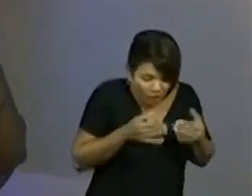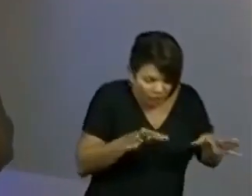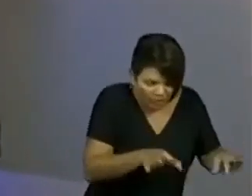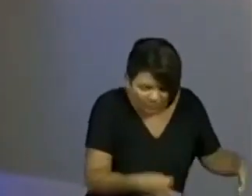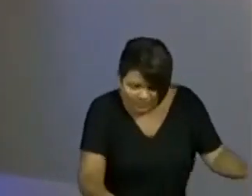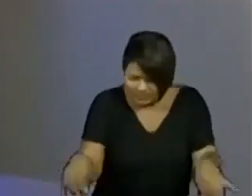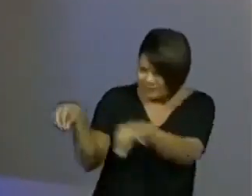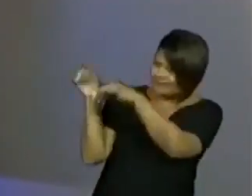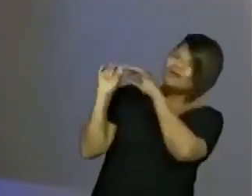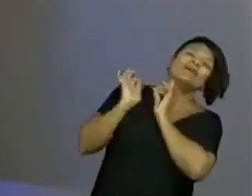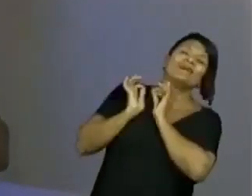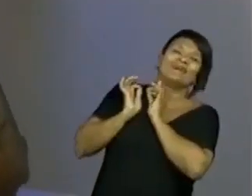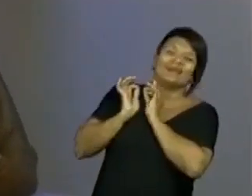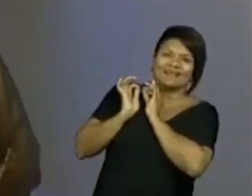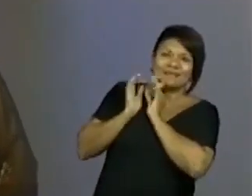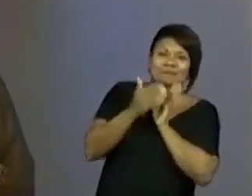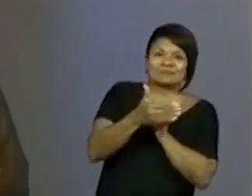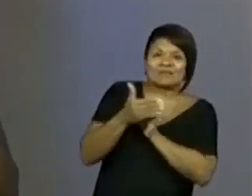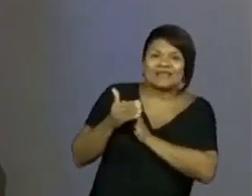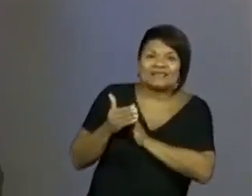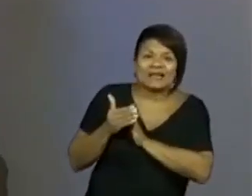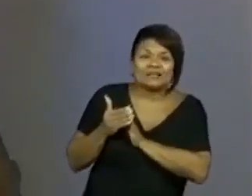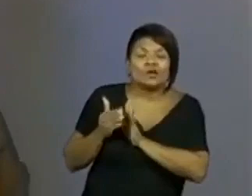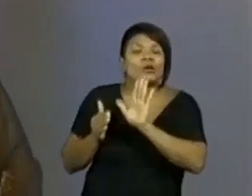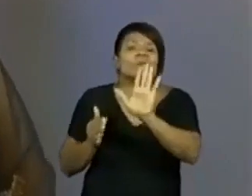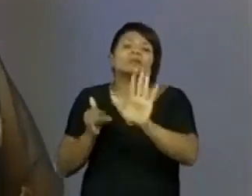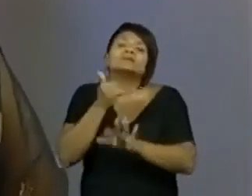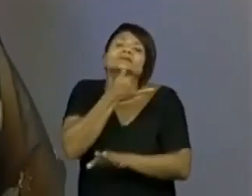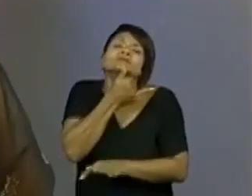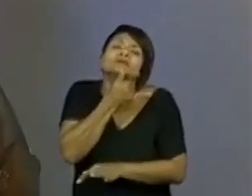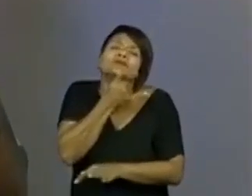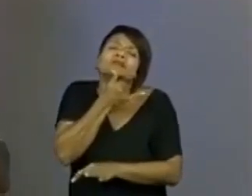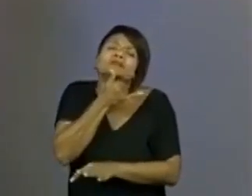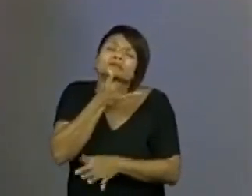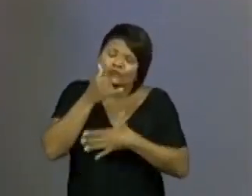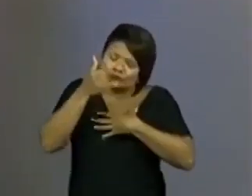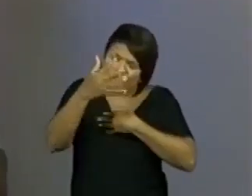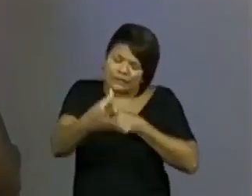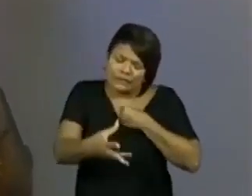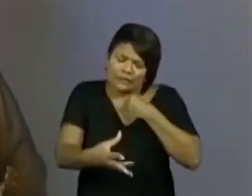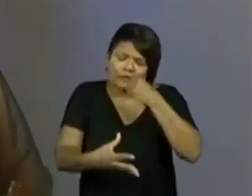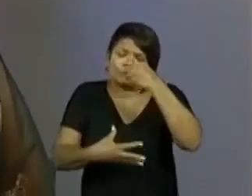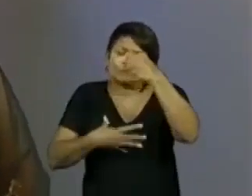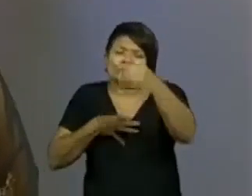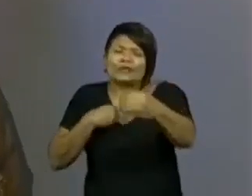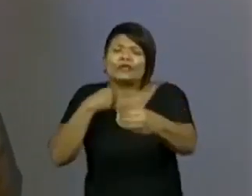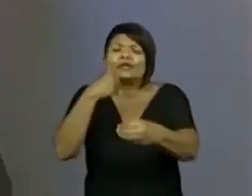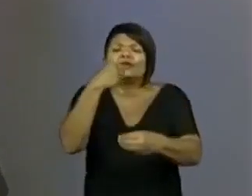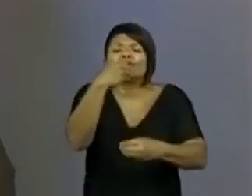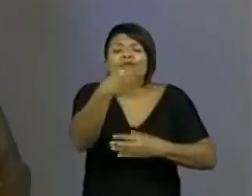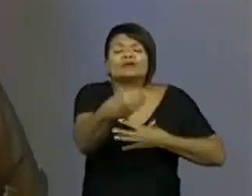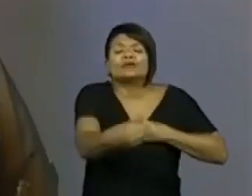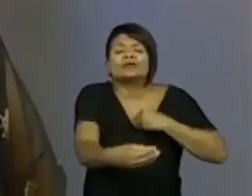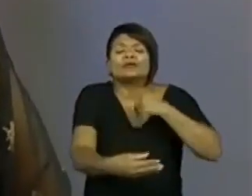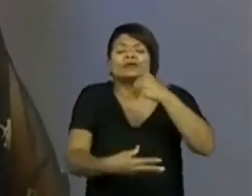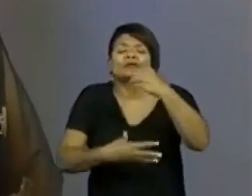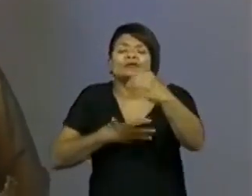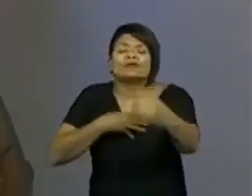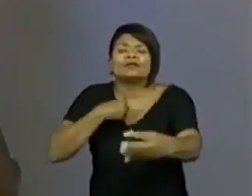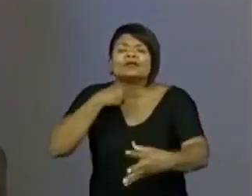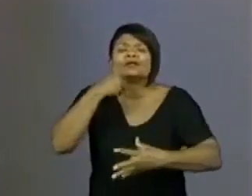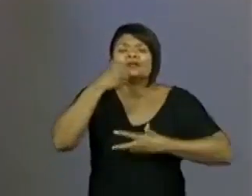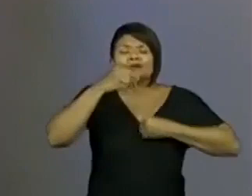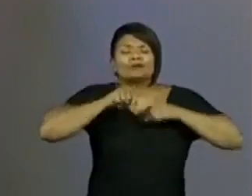Mas, infelizmente, minha gente, os filhos dos filhos dos filhos dos filhos, as filhas das filhas